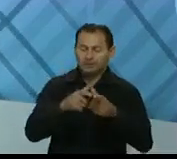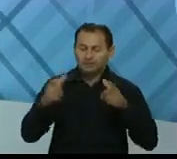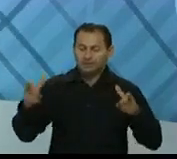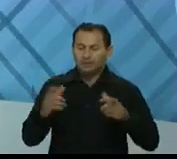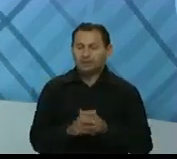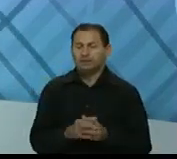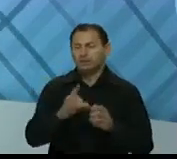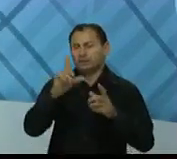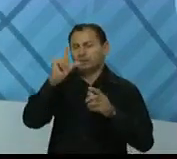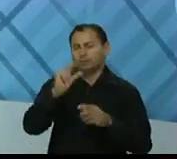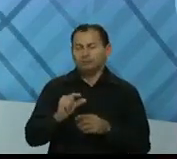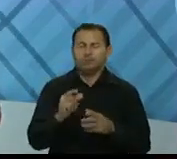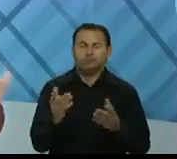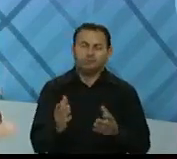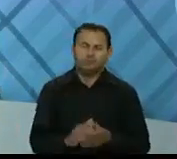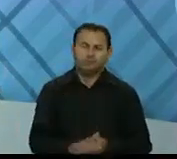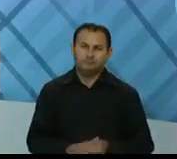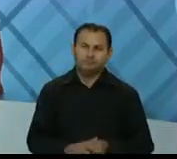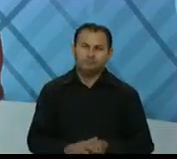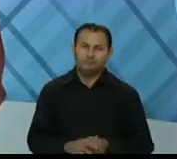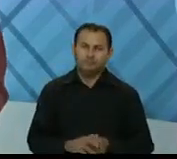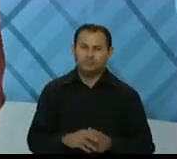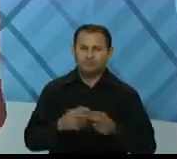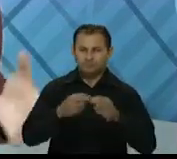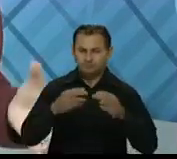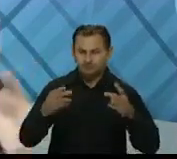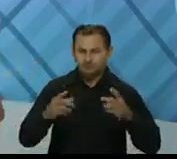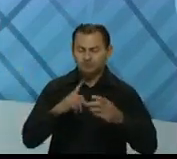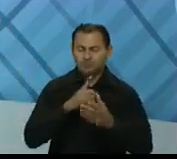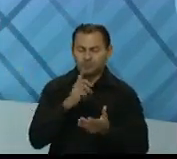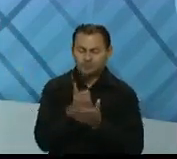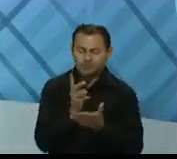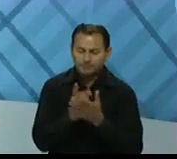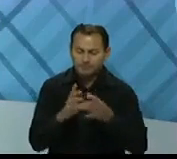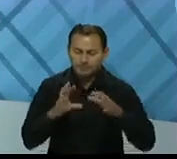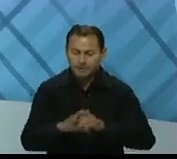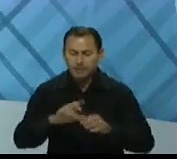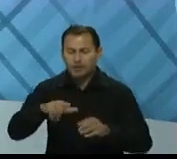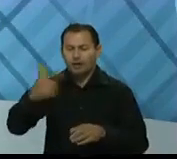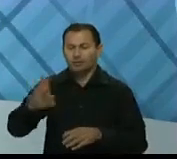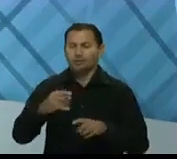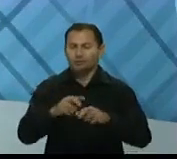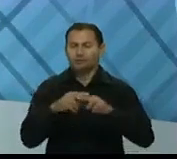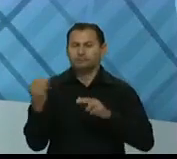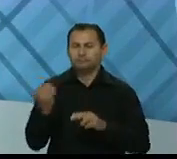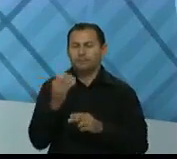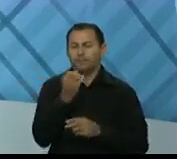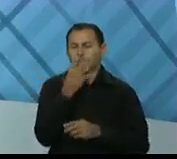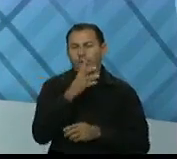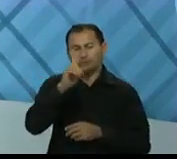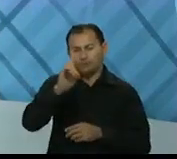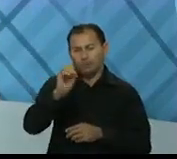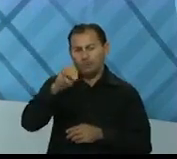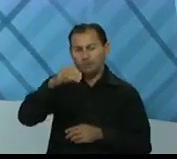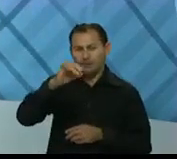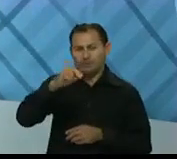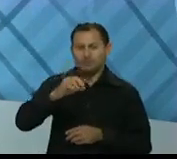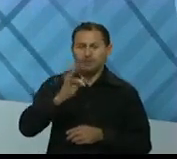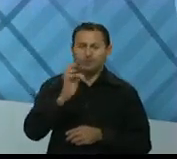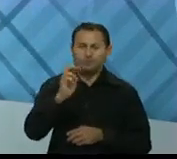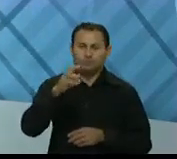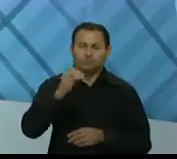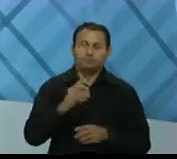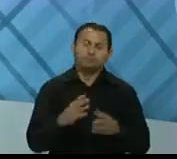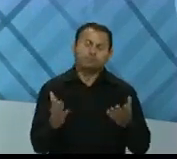crescimento, decrescimento. Então, são situações que sempre estão ligadas uma à outra. Por isso que é importante você ter um bom domínio dessas